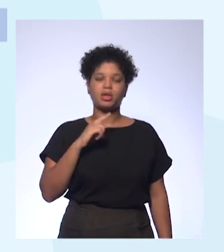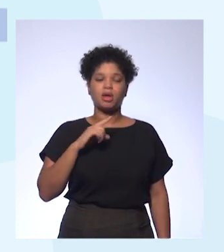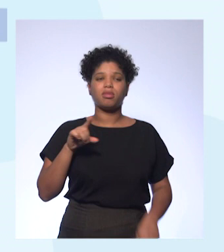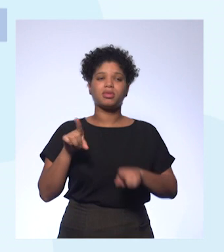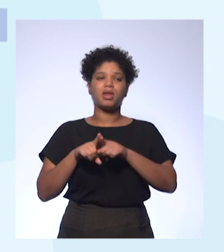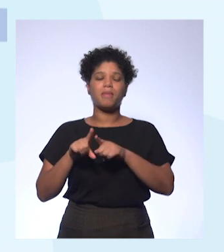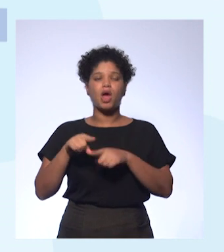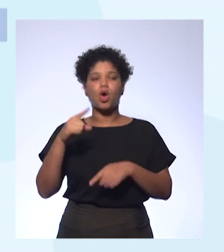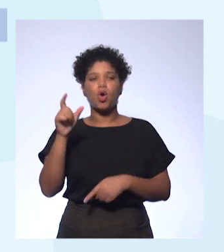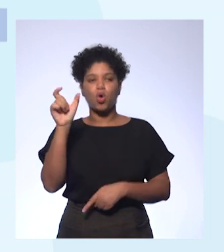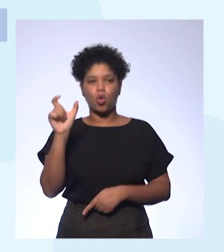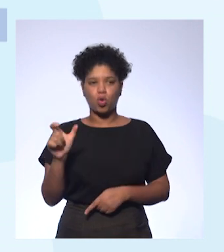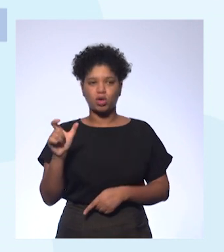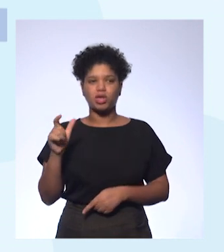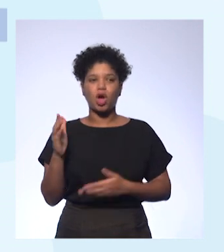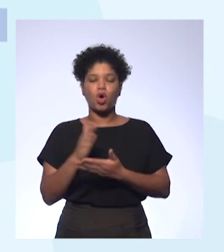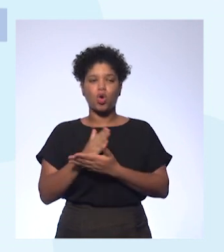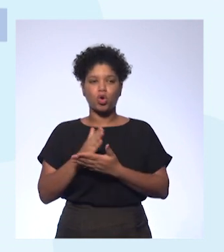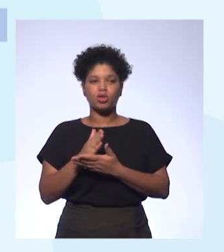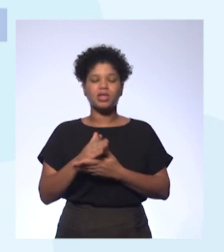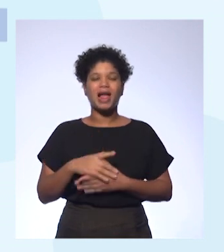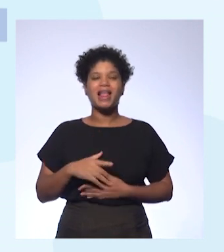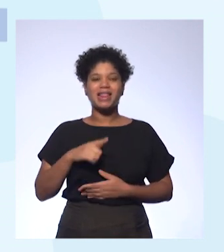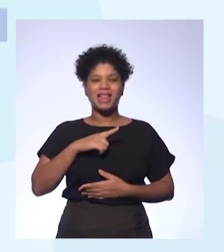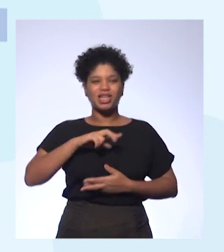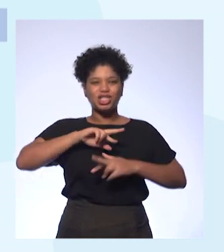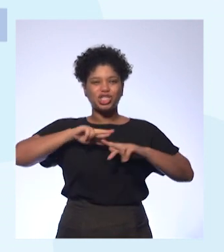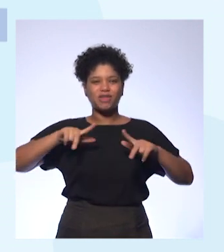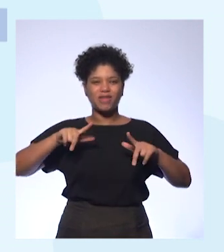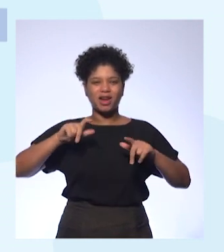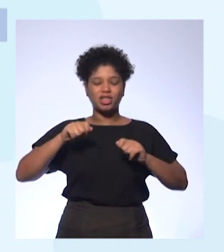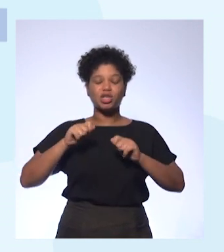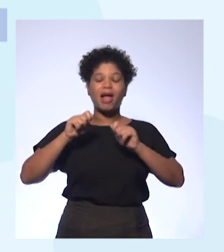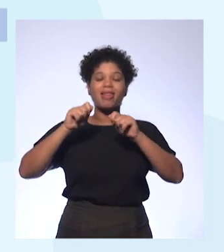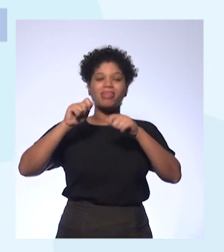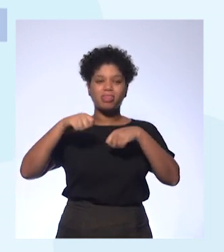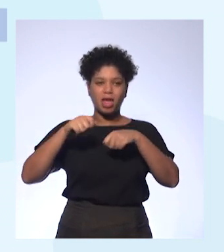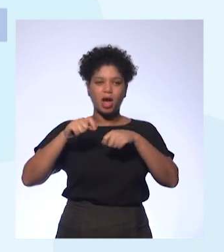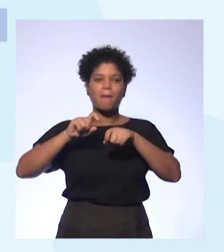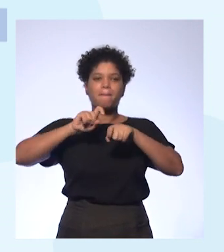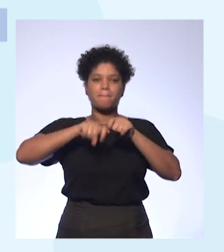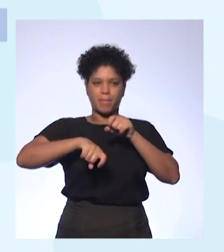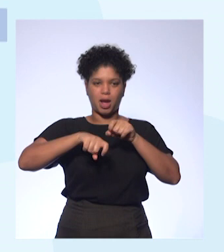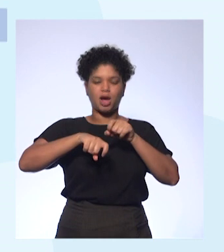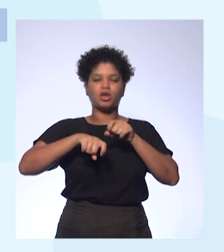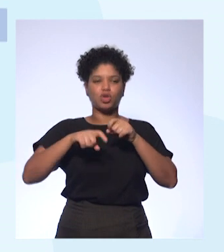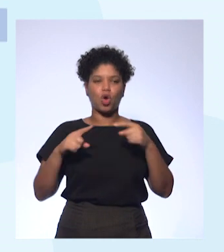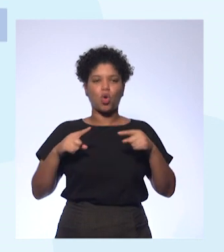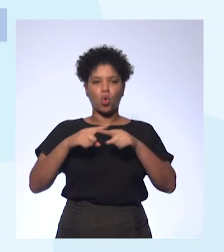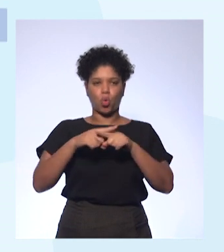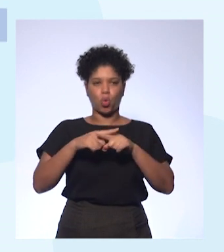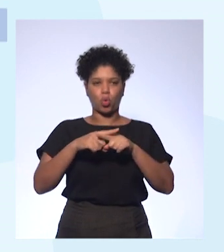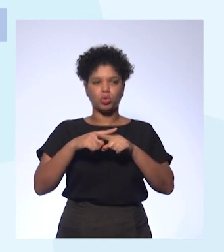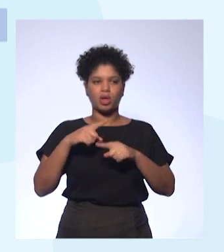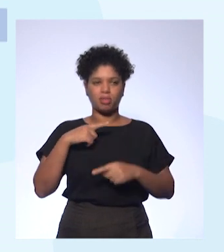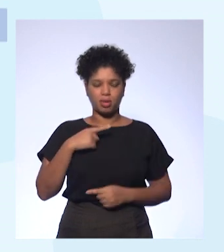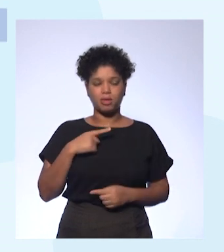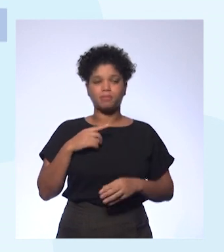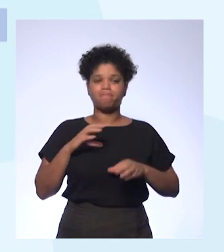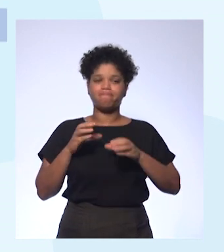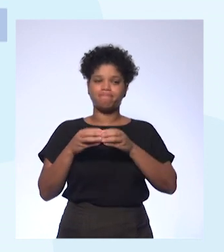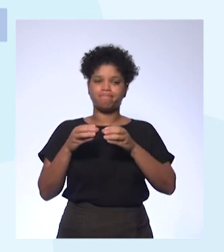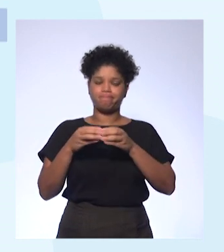aí, eles são hermafroditas, tá? Mas eles vão realizar fecundação cruzada, ok? É um grupo,